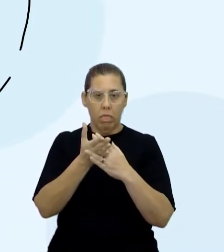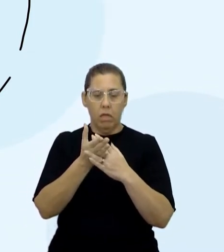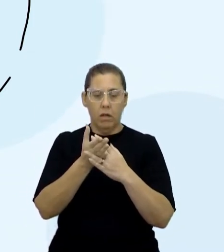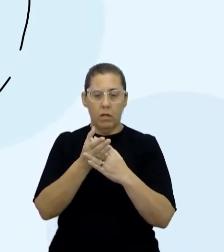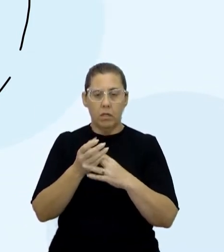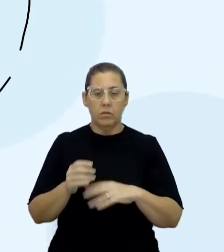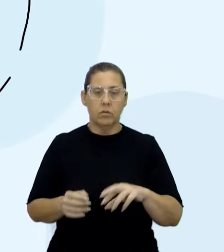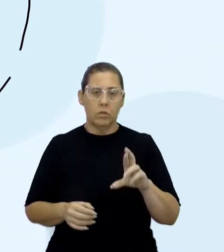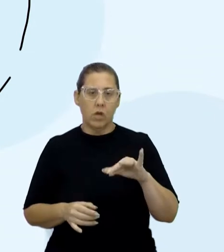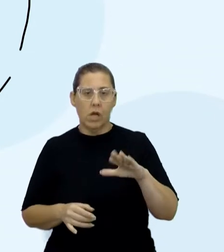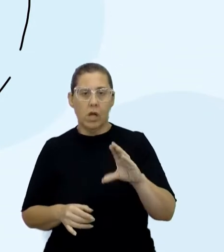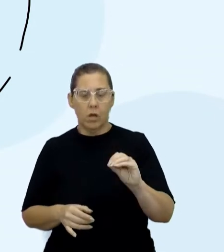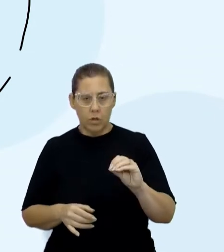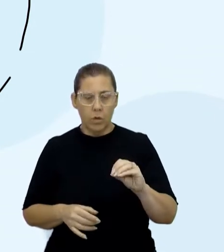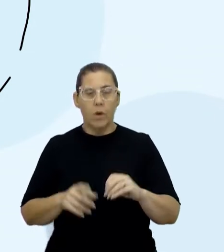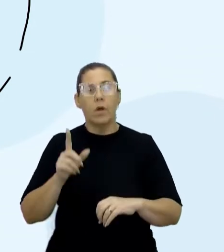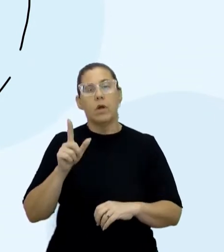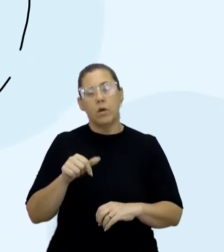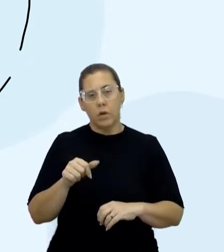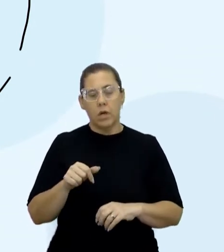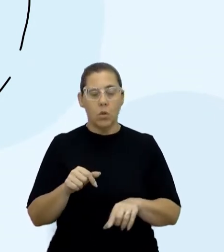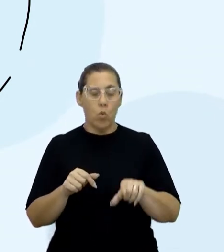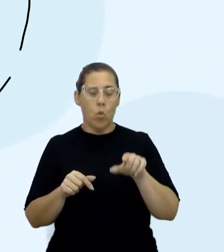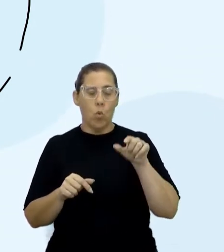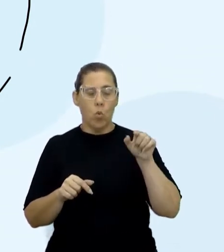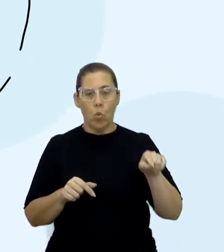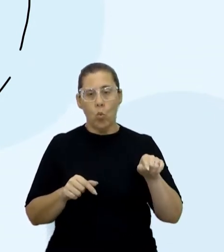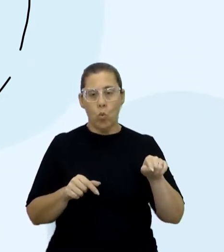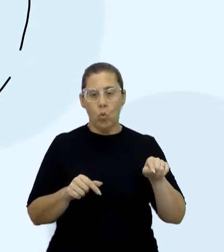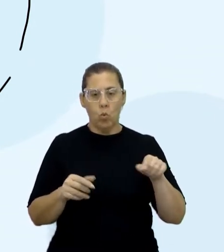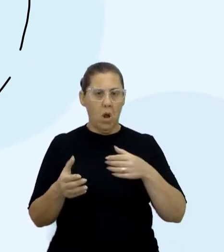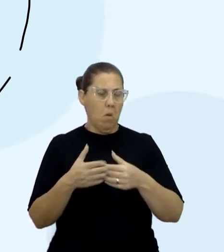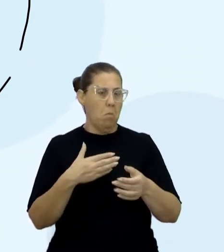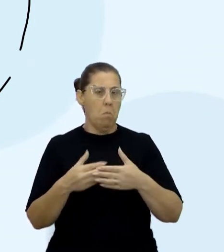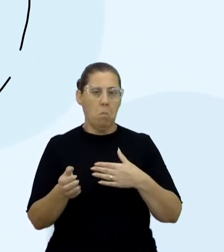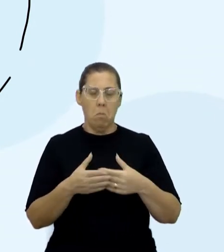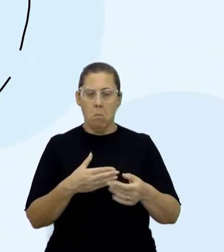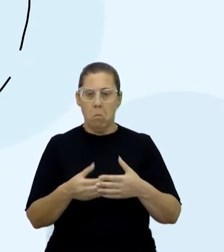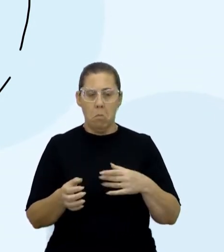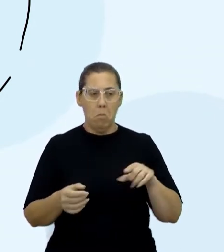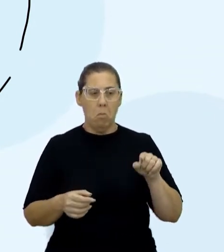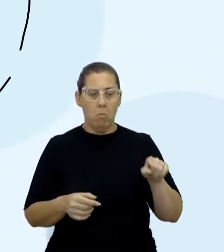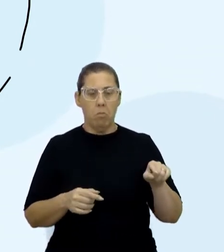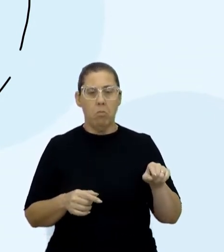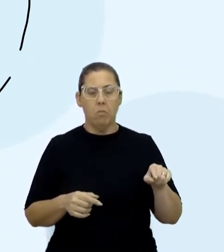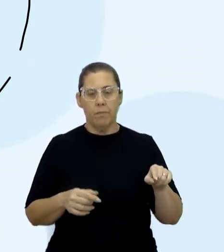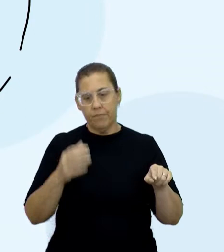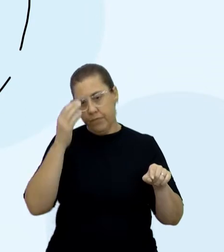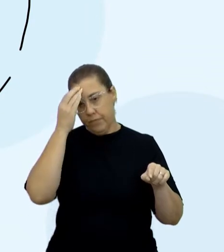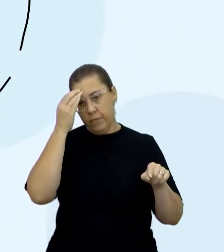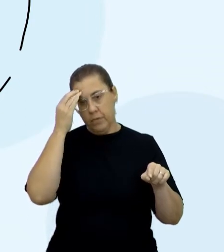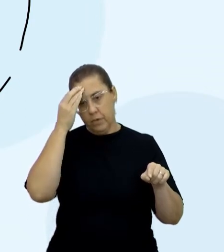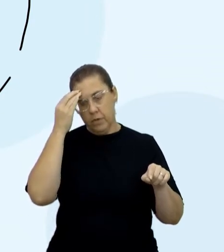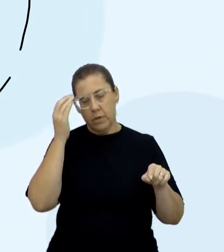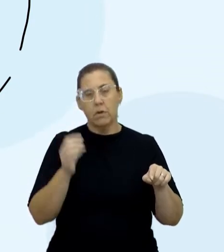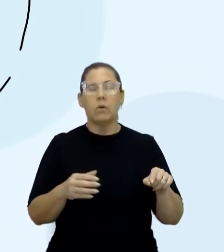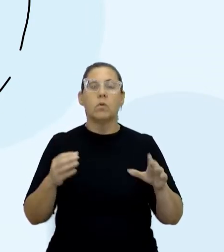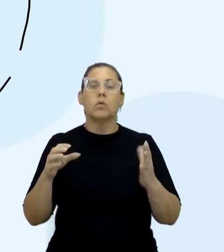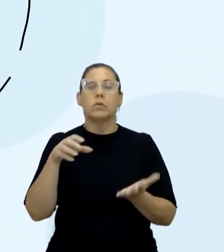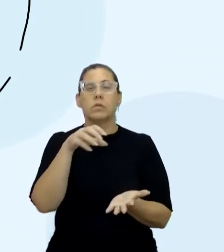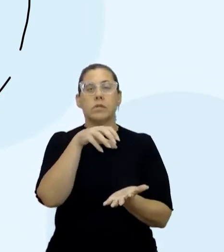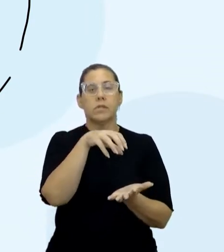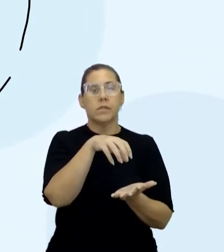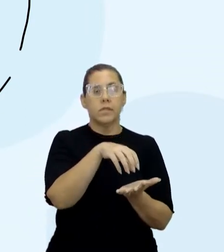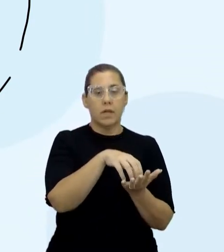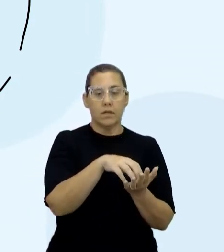gente chama de raio, que é justamente de um ponto aqui qualquer, que eu estou traçando do compasso, por exemplo, com o centro,